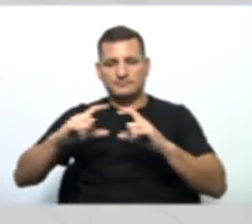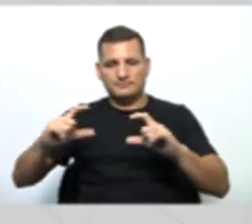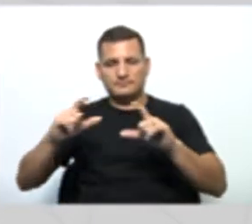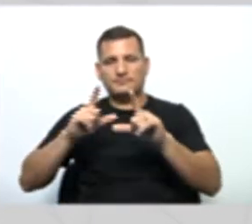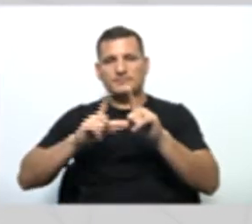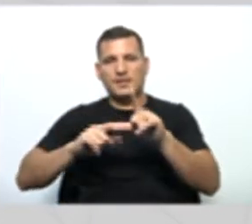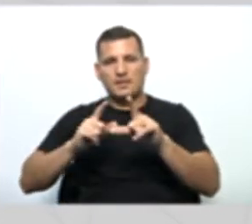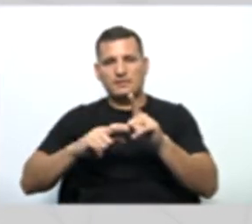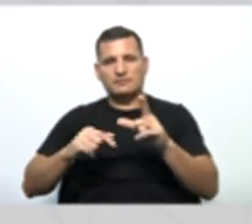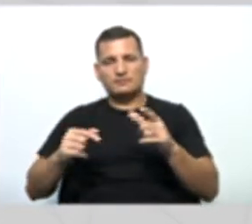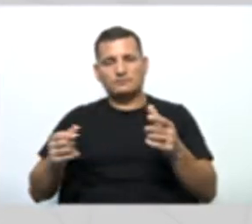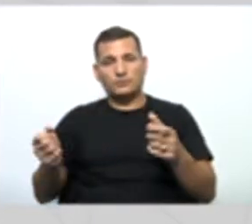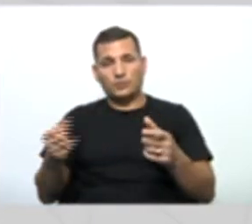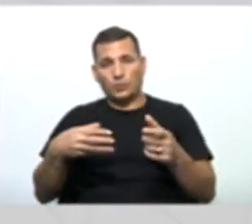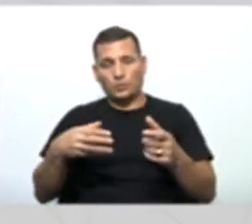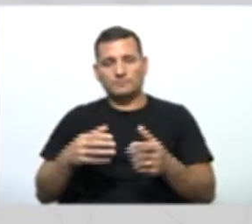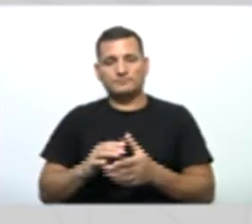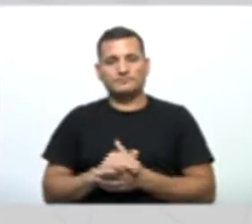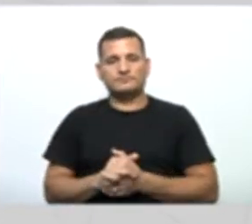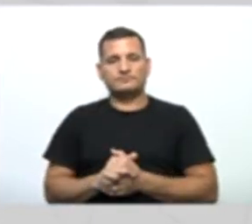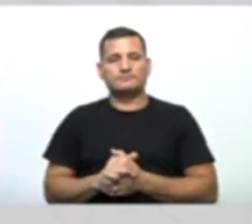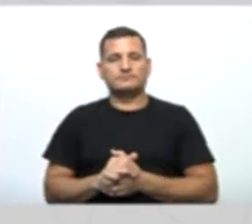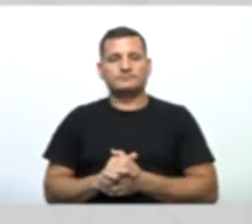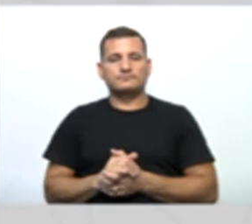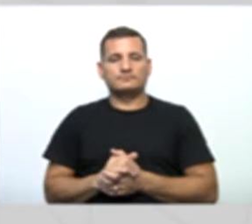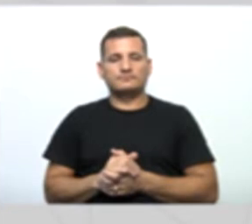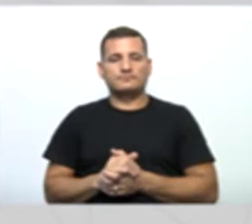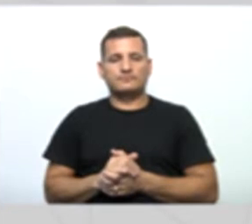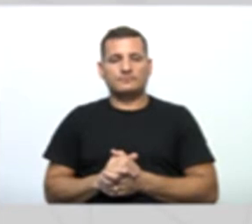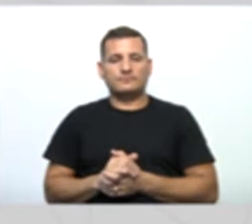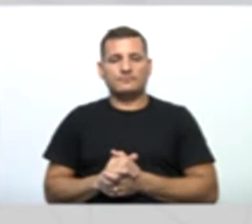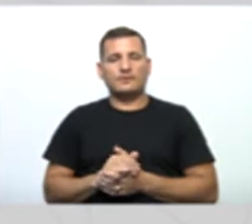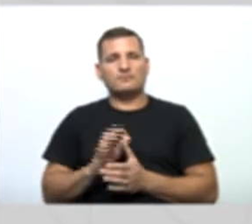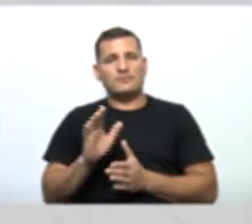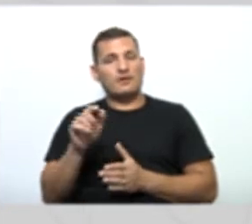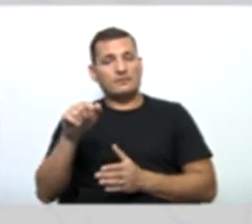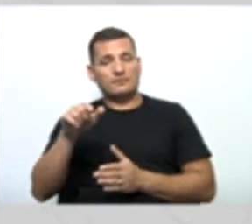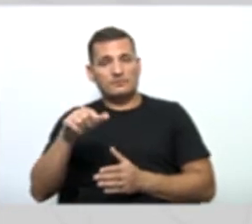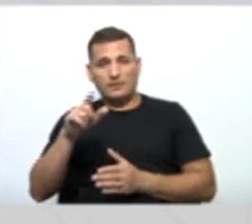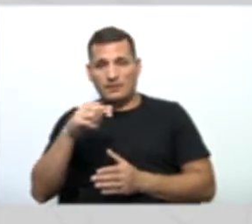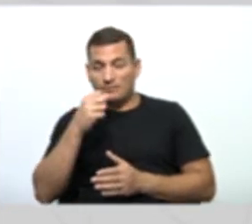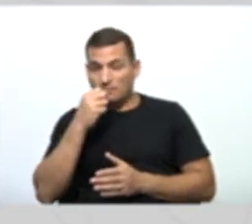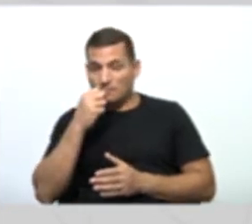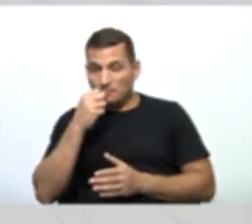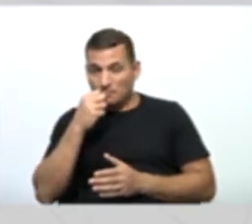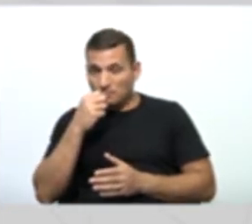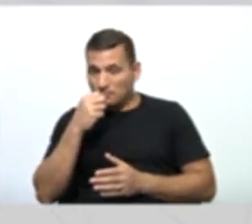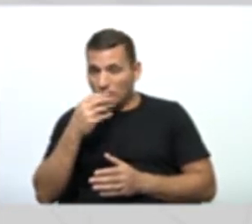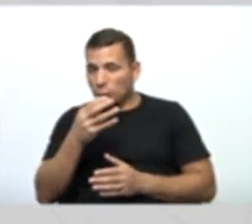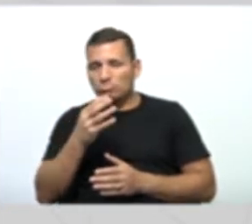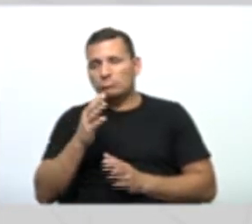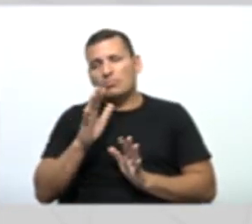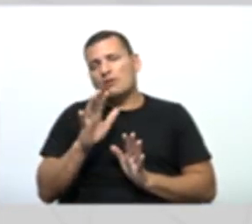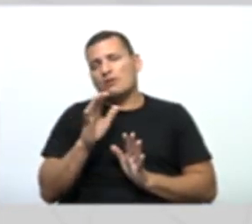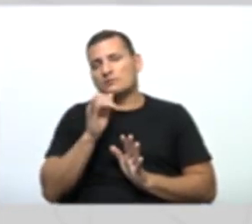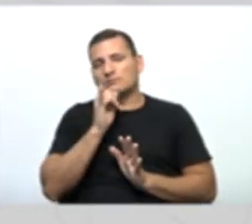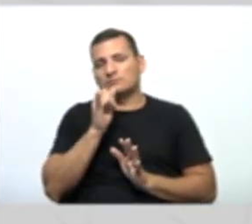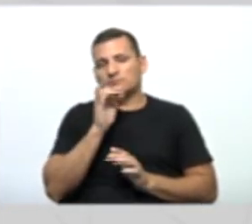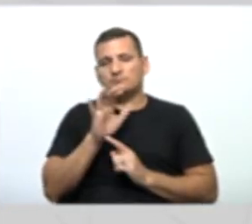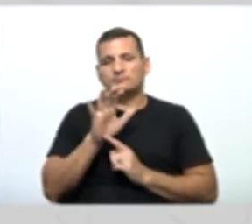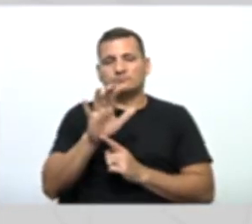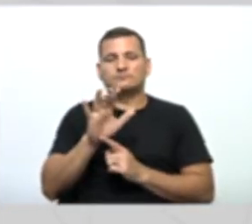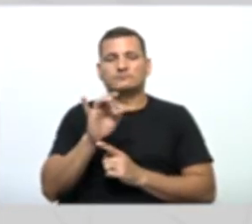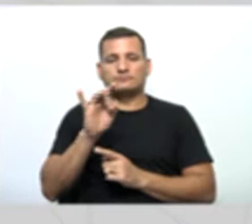né? Isso não quer dizer que ele ficou bom, gente. É um exemplo aqui, viu? Outro exemplo aqui,